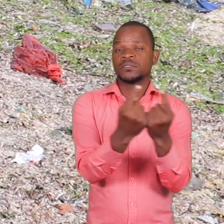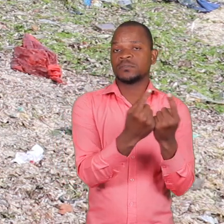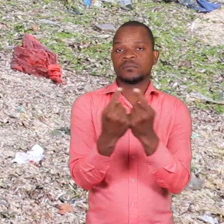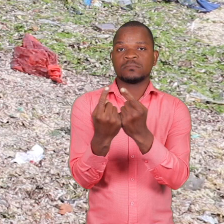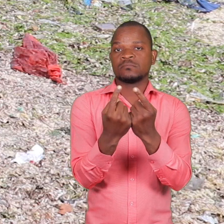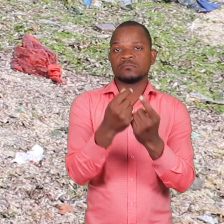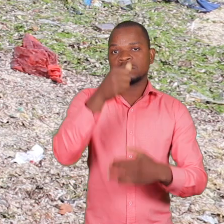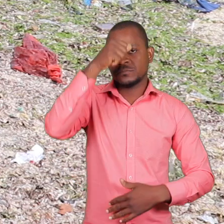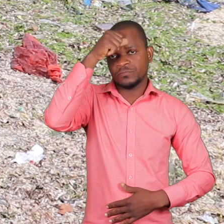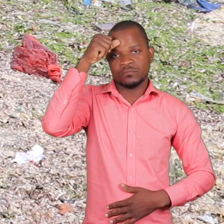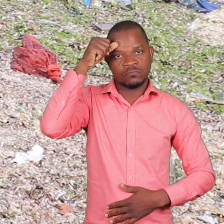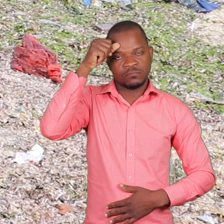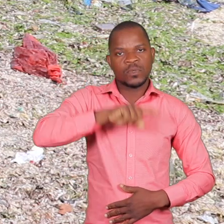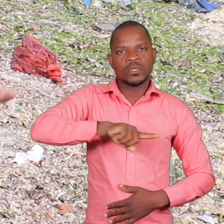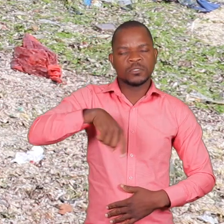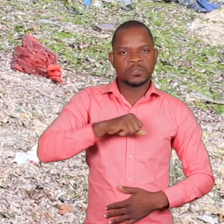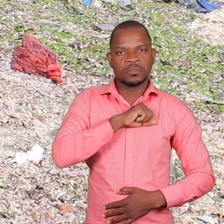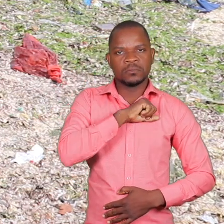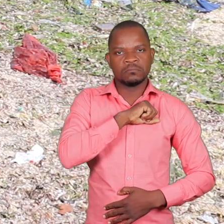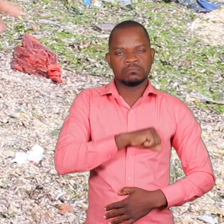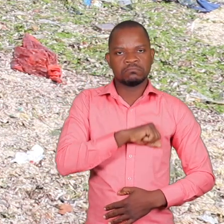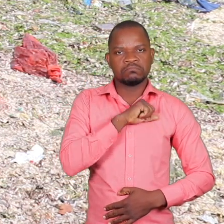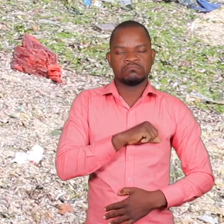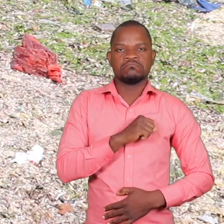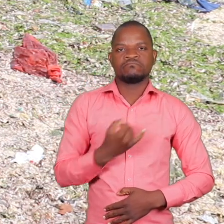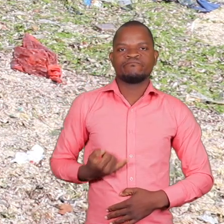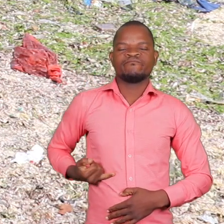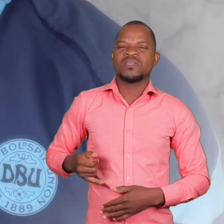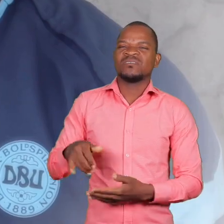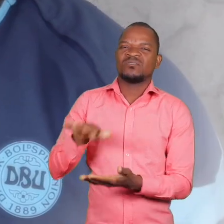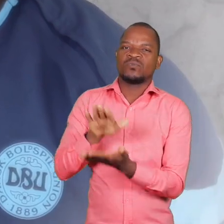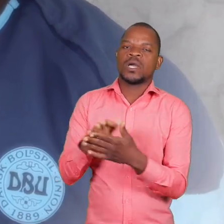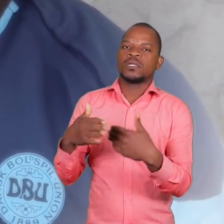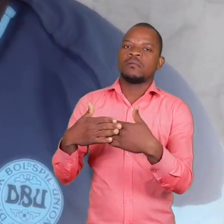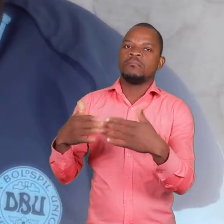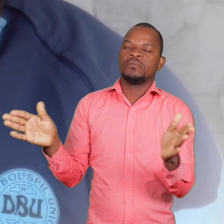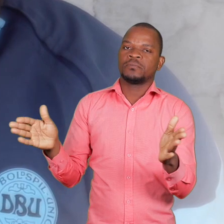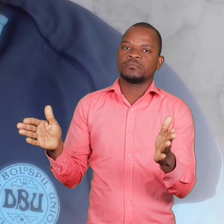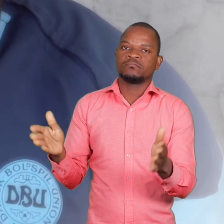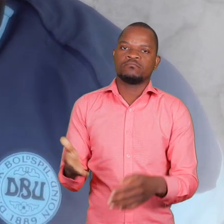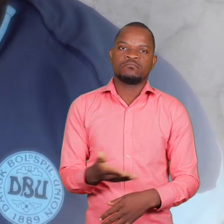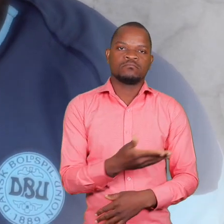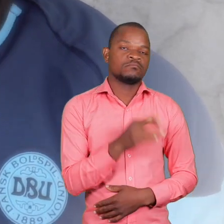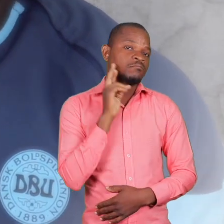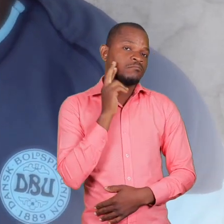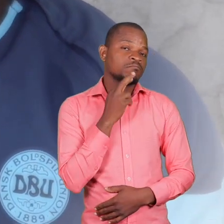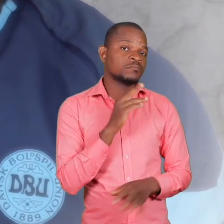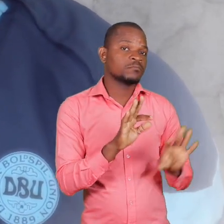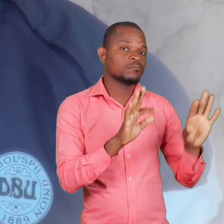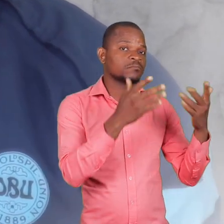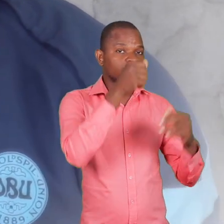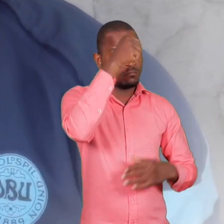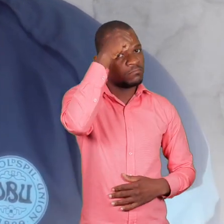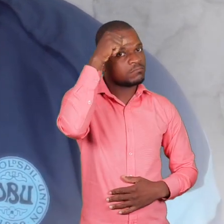conferem. É por isso que nós tentamos fazermos fecalismo aberto. Pelo custo da vida em si, uma